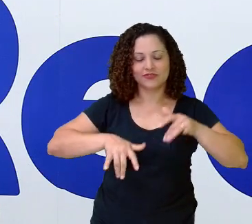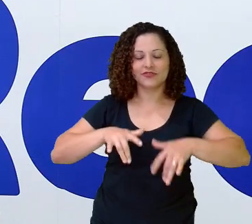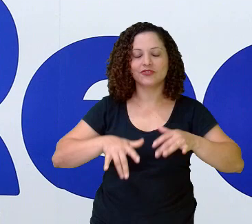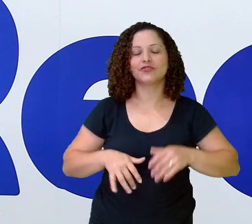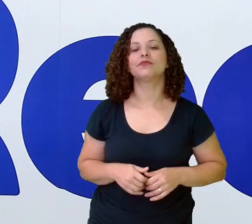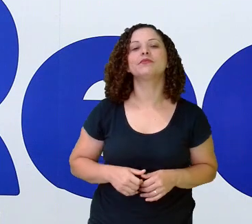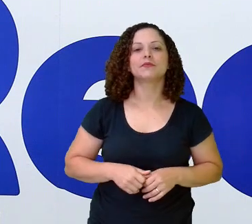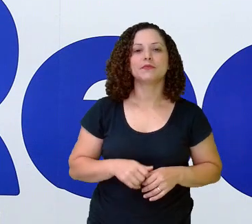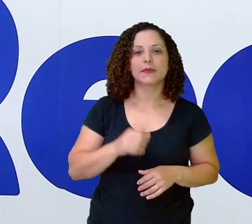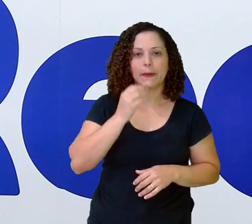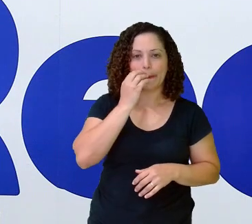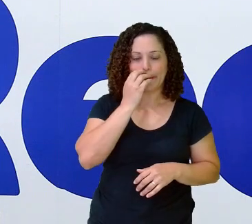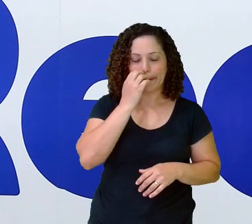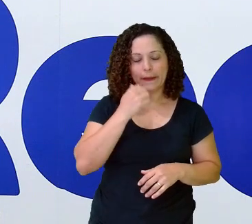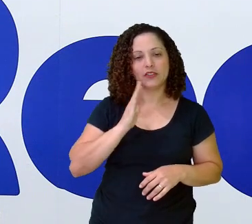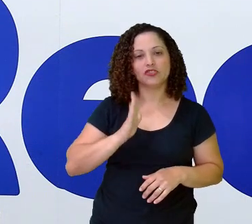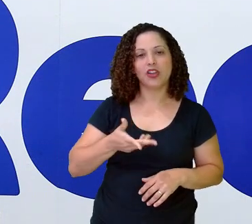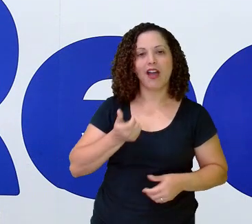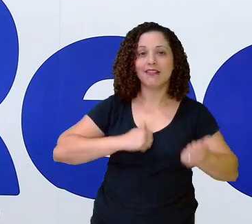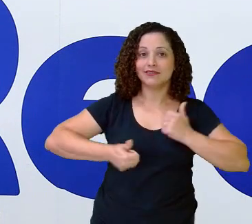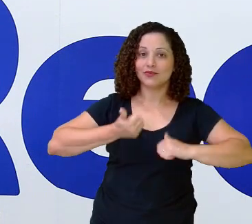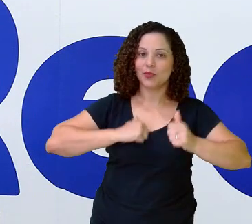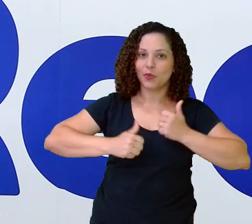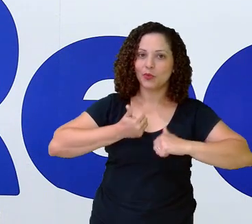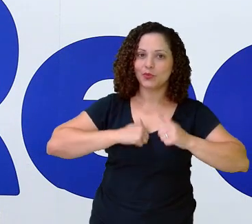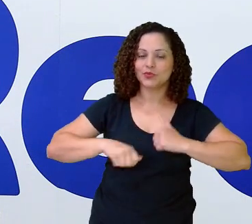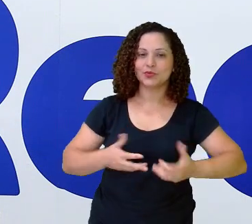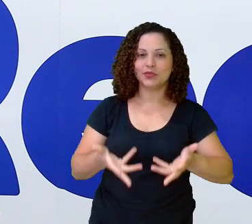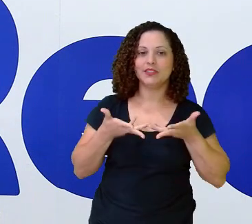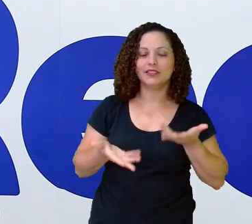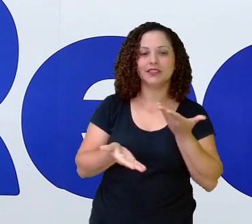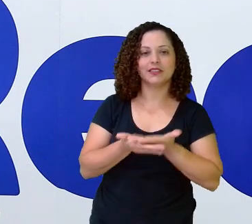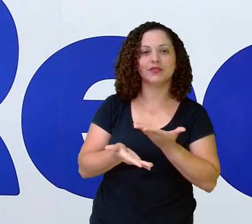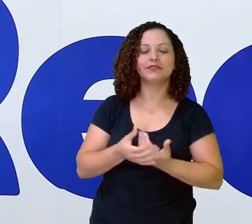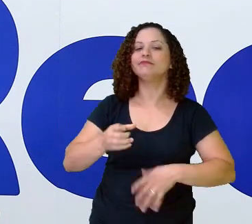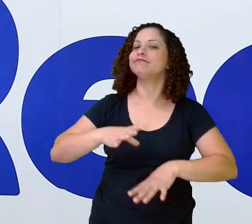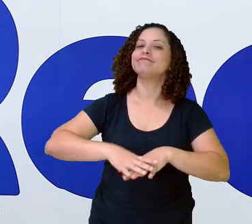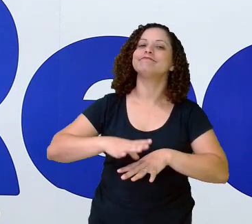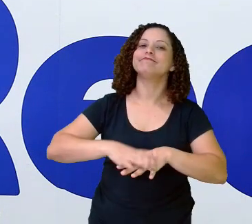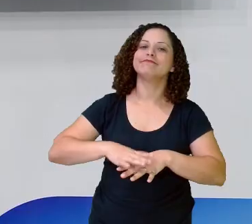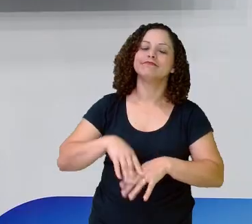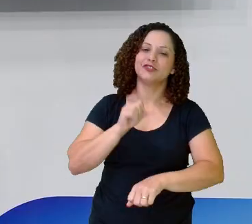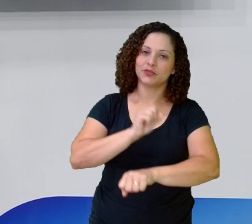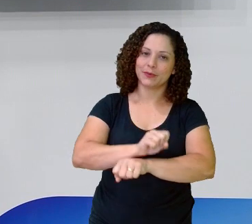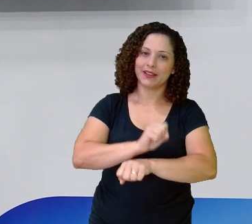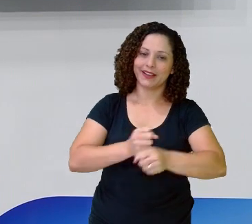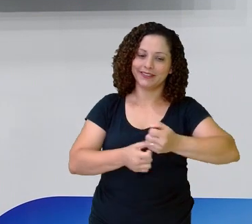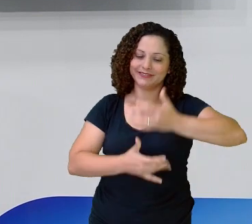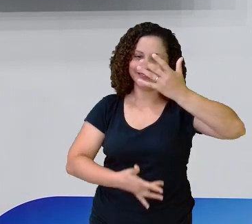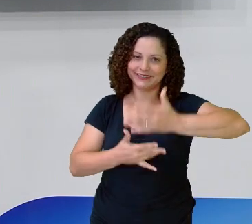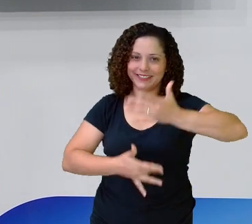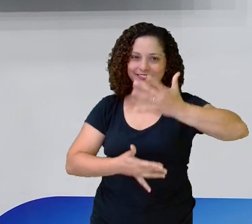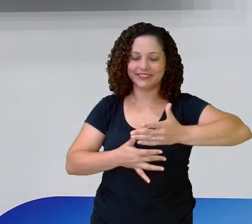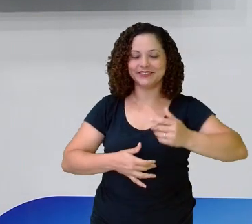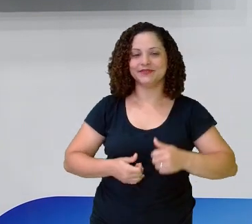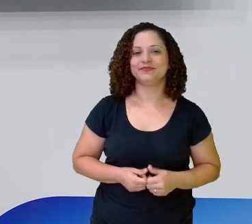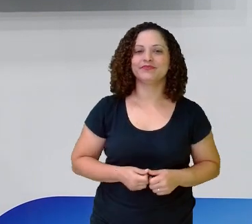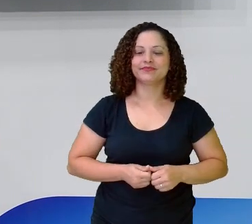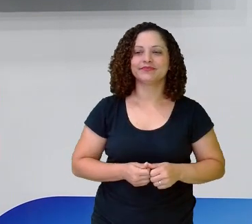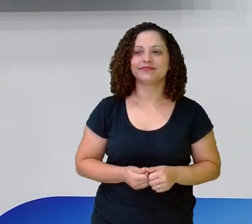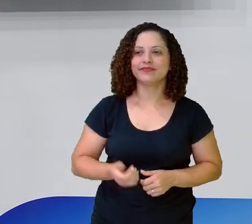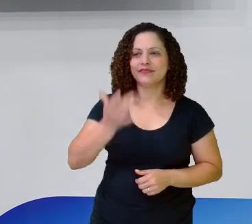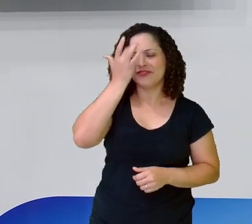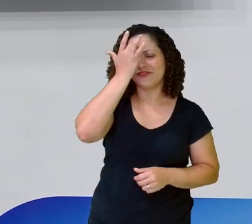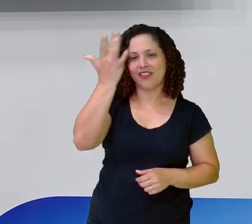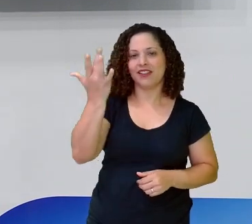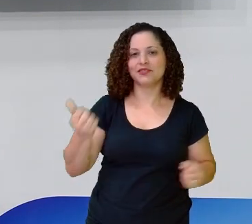também já ansiosa aqui por mais uma aula de matemática. E a gente está por aqui. É isso mesmo. É fácil, né? A aula